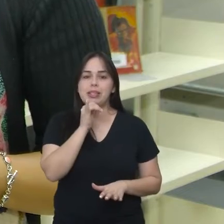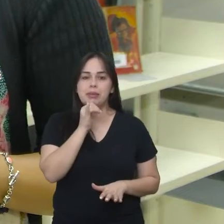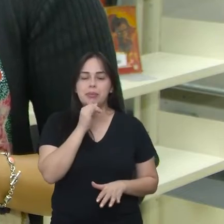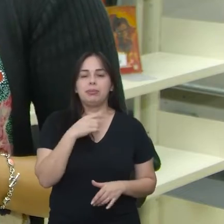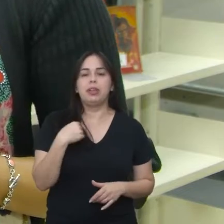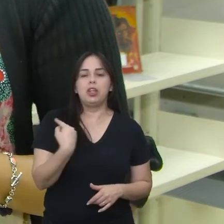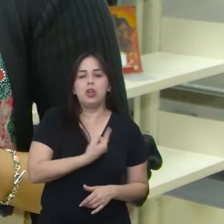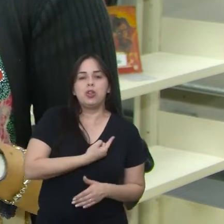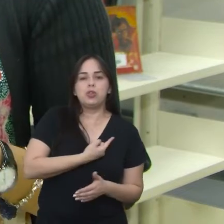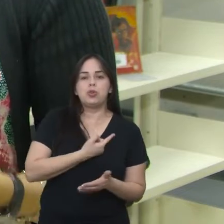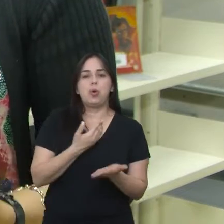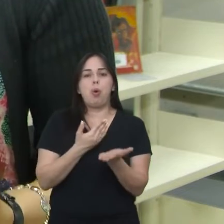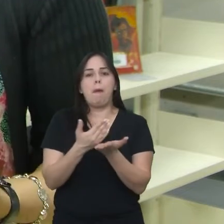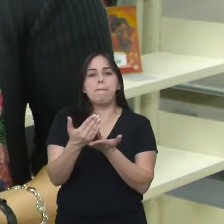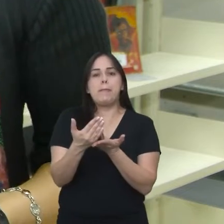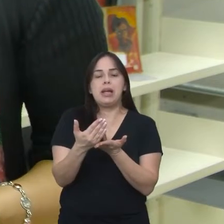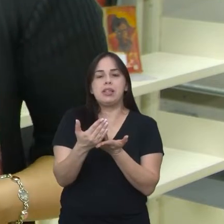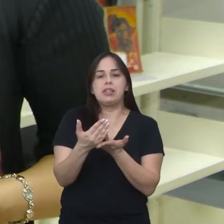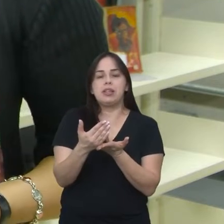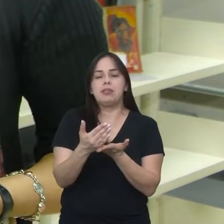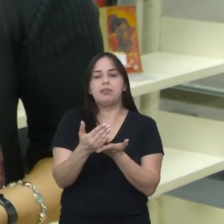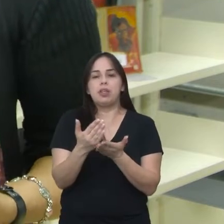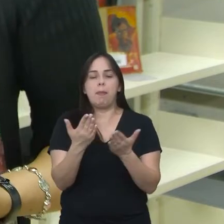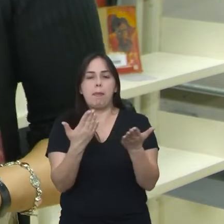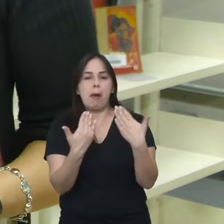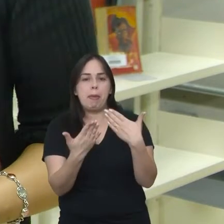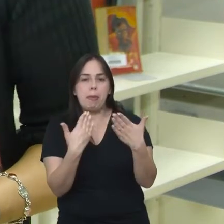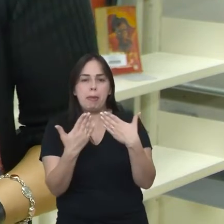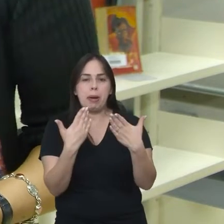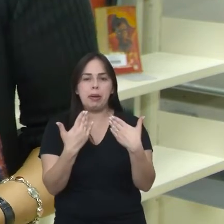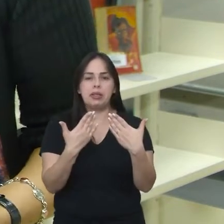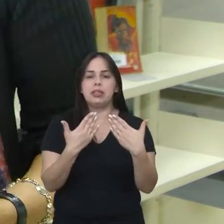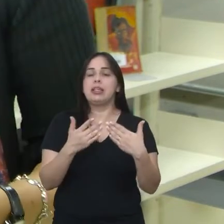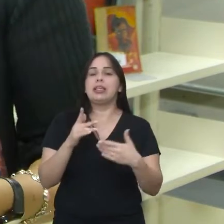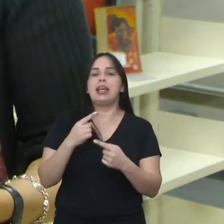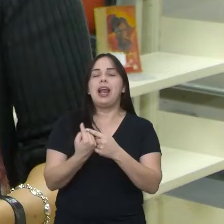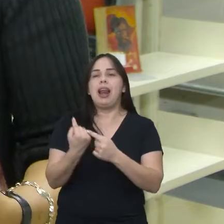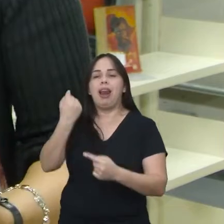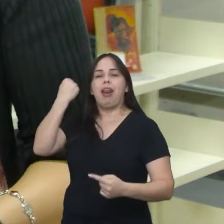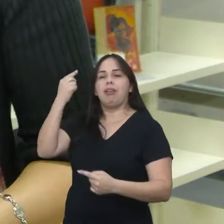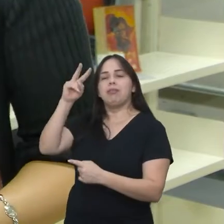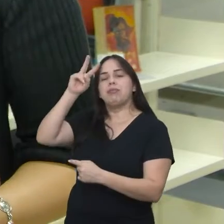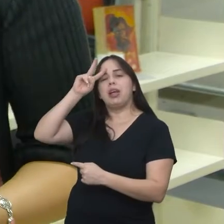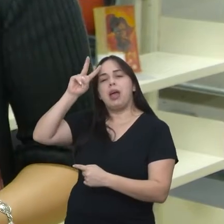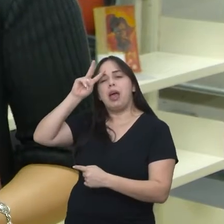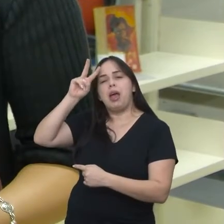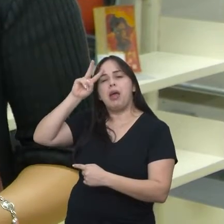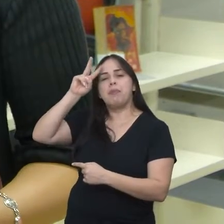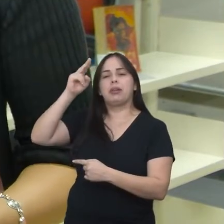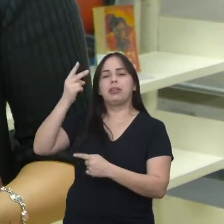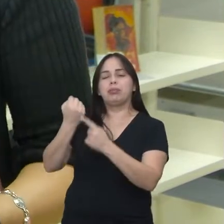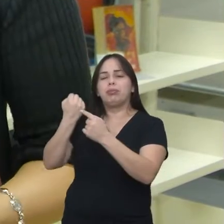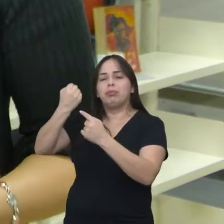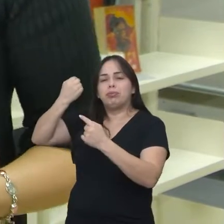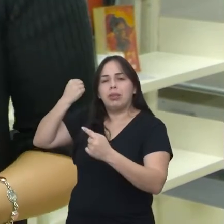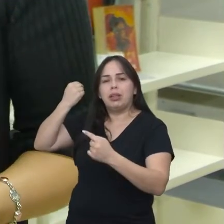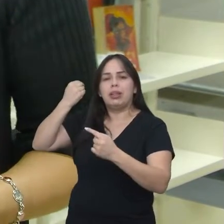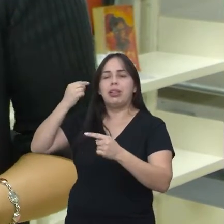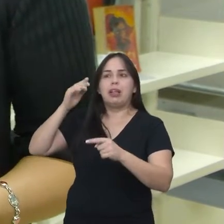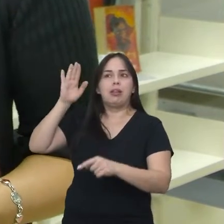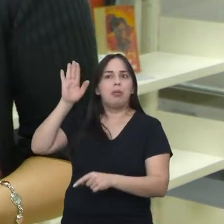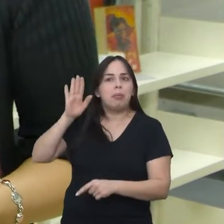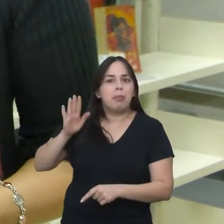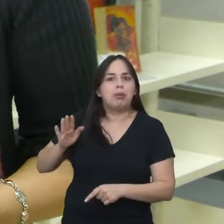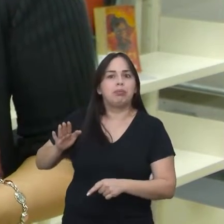estrutural, né? Então, se a gente já começa esse diálogo reconhecendo que há um processo histórico, né, de formação